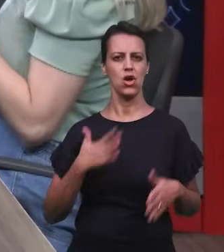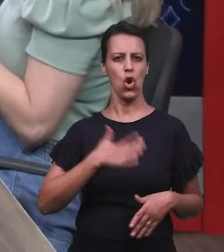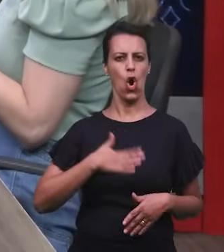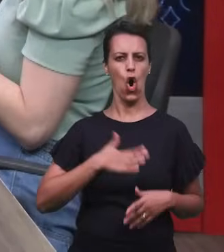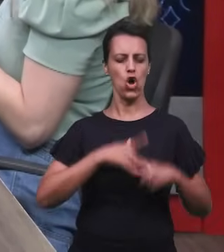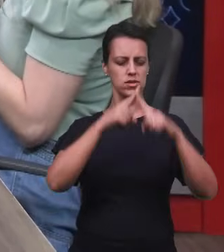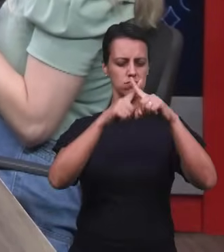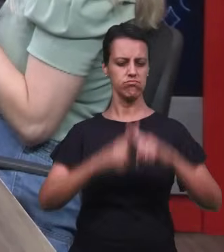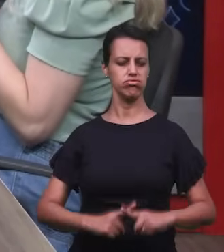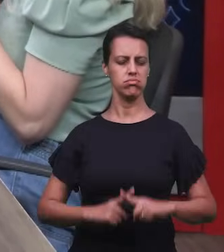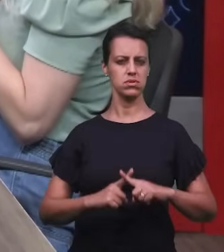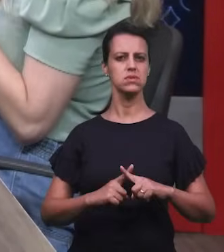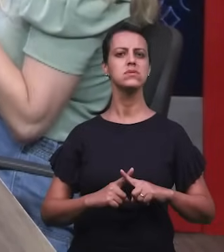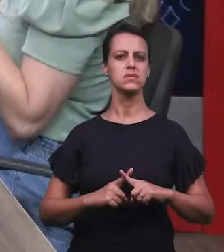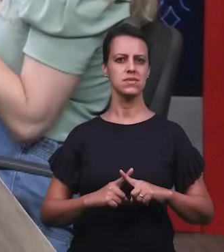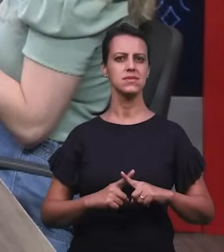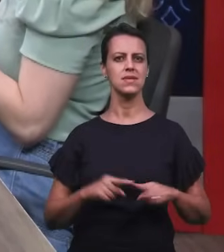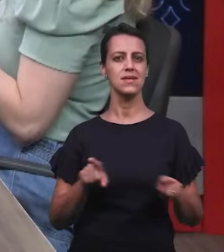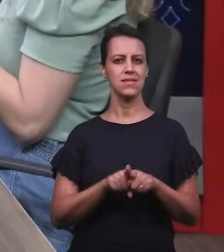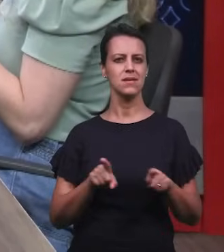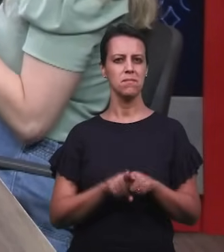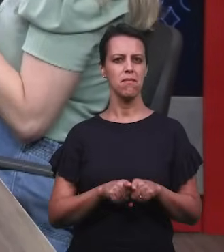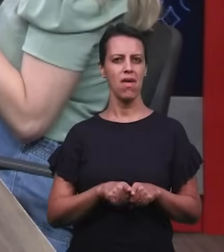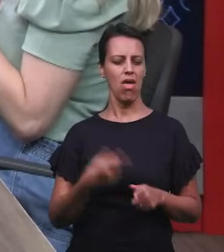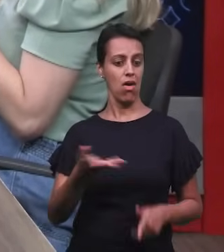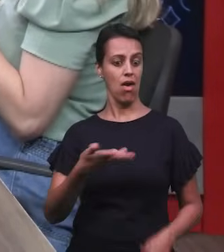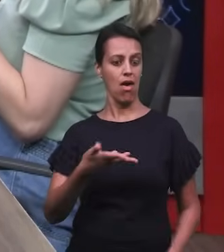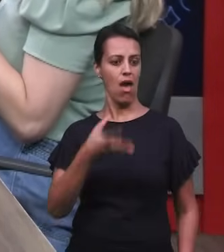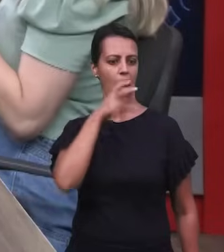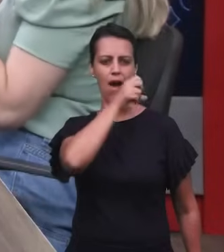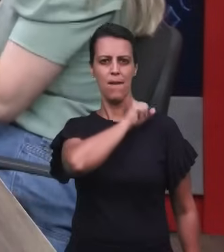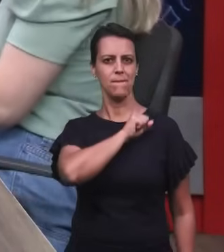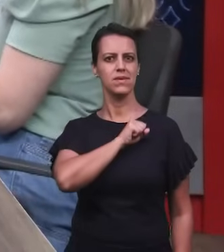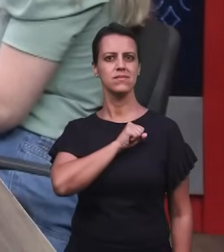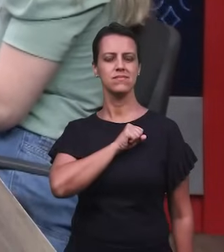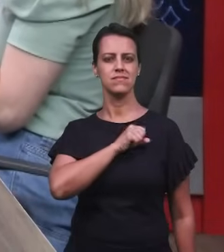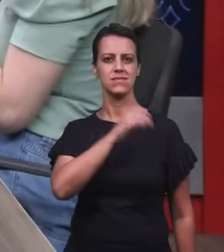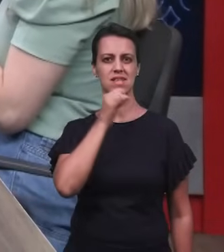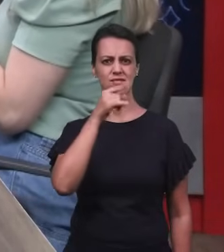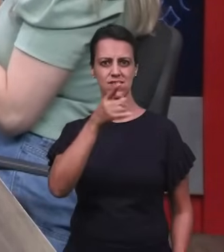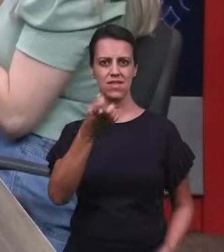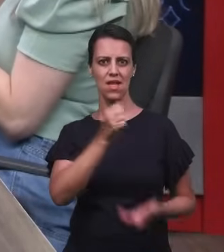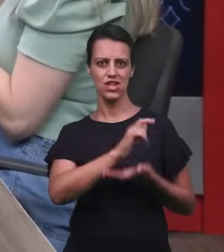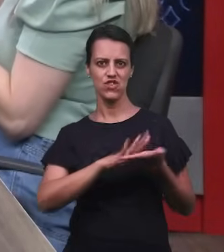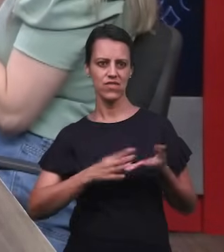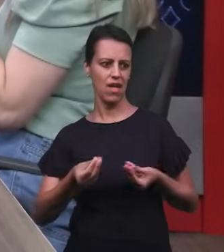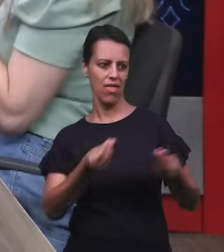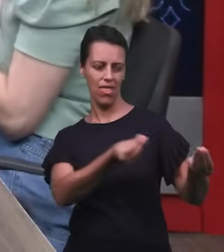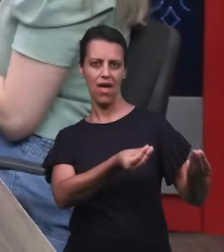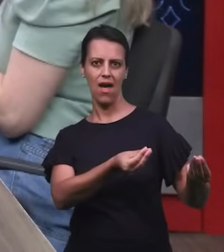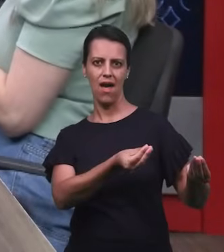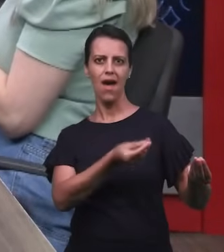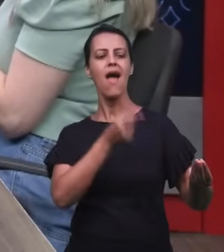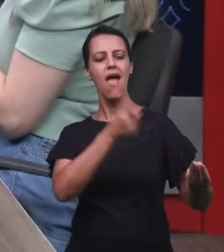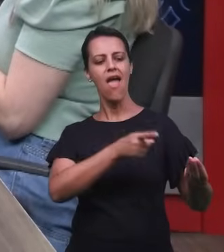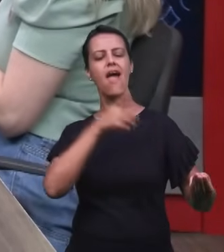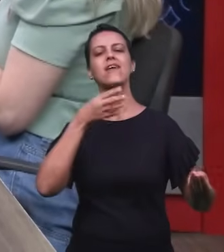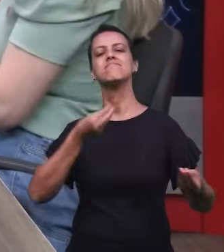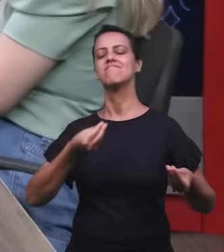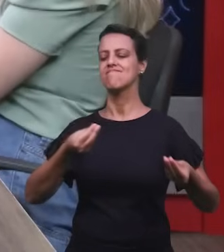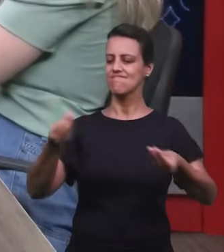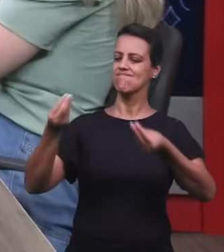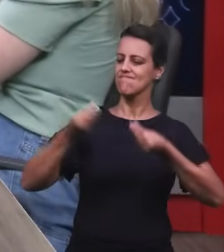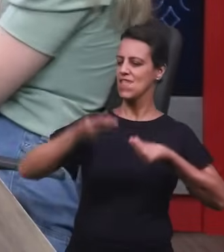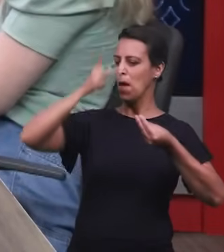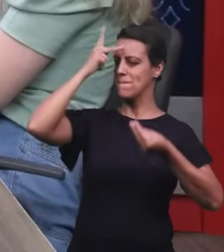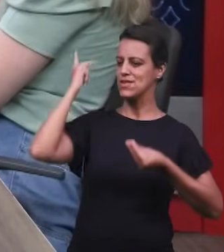são muito competitivos. Eles são rápidos. Se você tem uma tarefa para fazer, precisa que ela seja executada com agilidade,